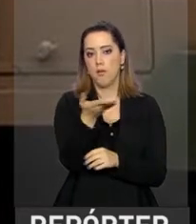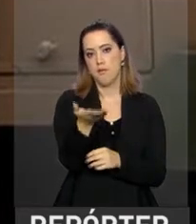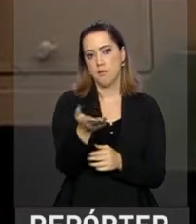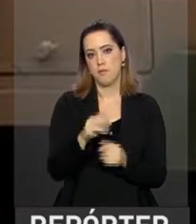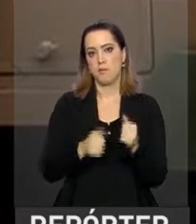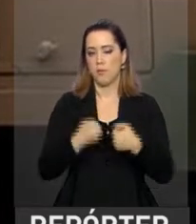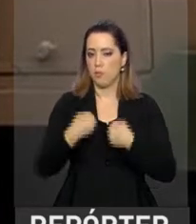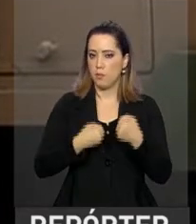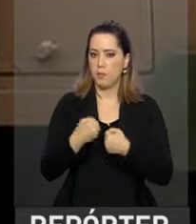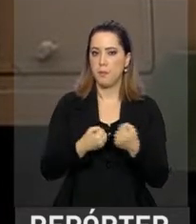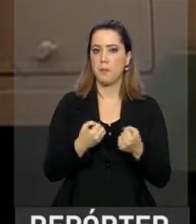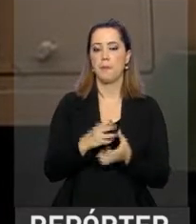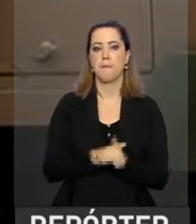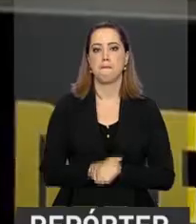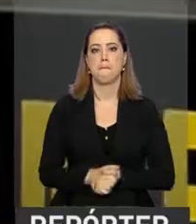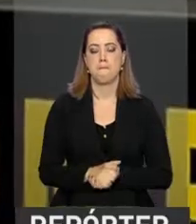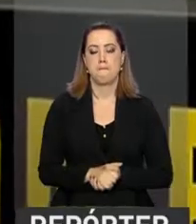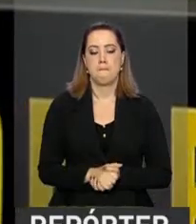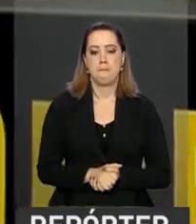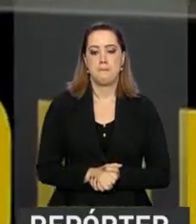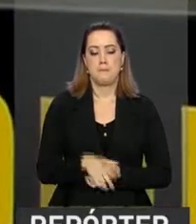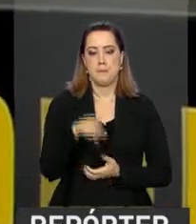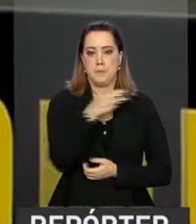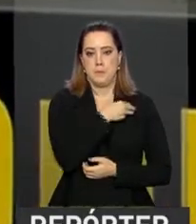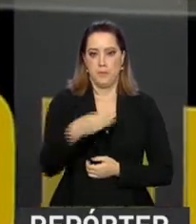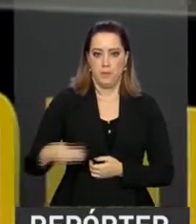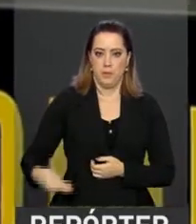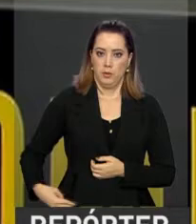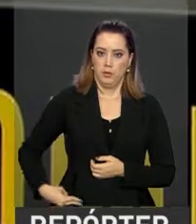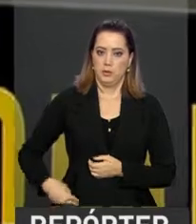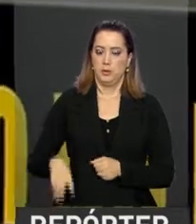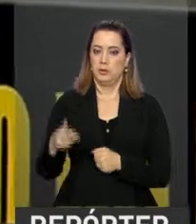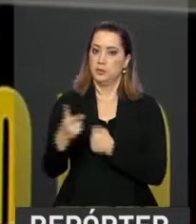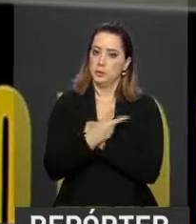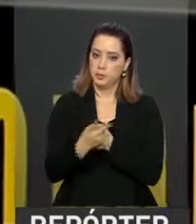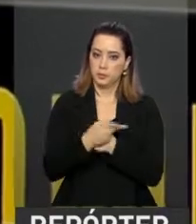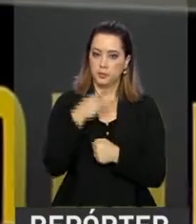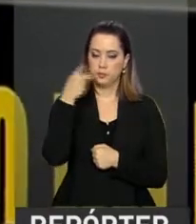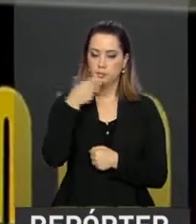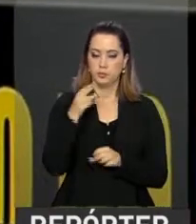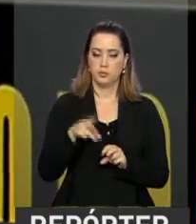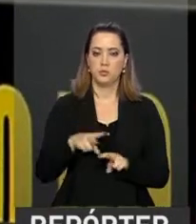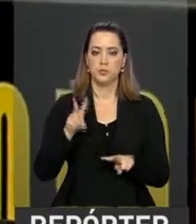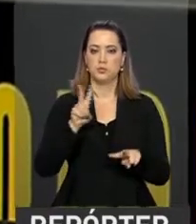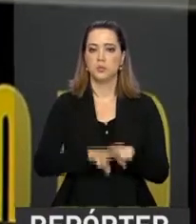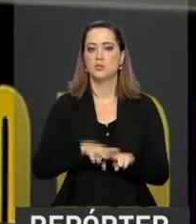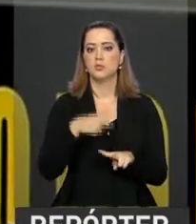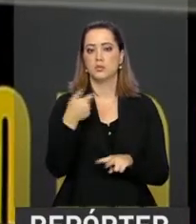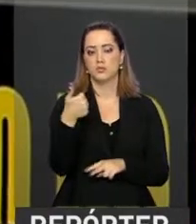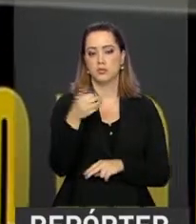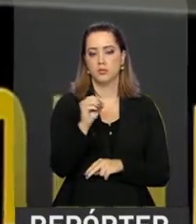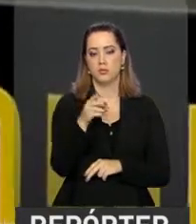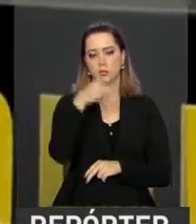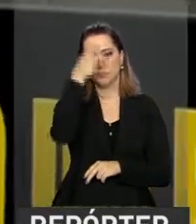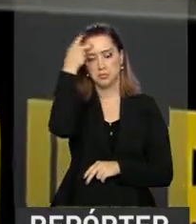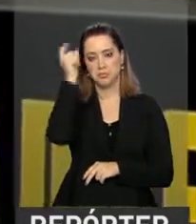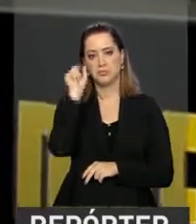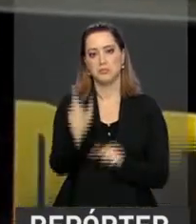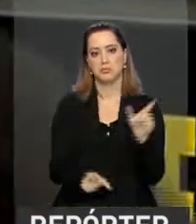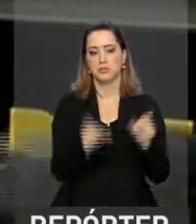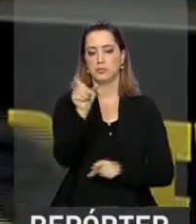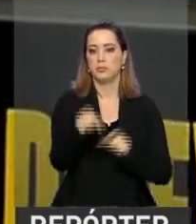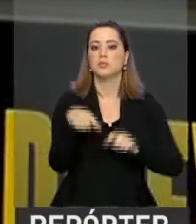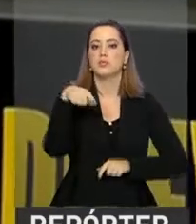equipes de comando das operações. O ministro da Defesa comentou sobre a prisão de 10 pessoas nesta quinta-feira pela Polícia